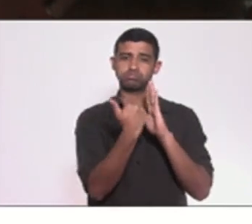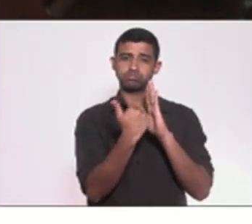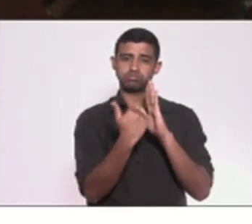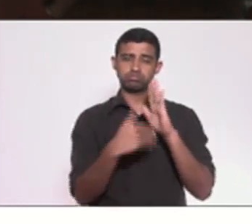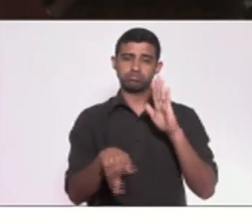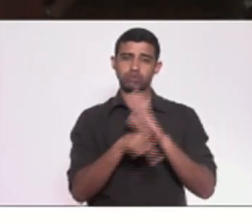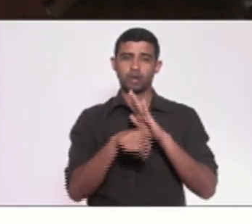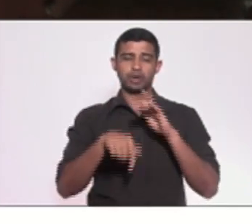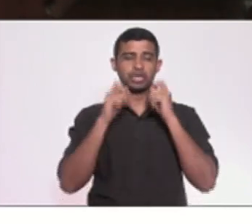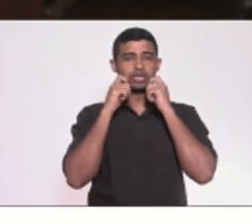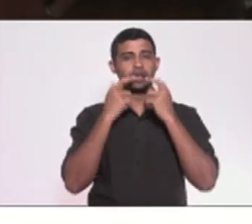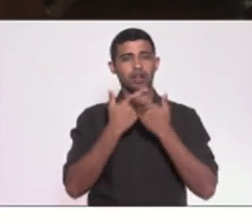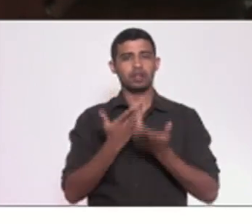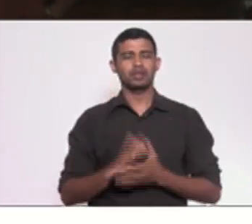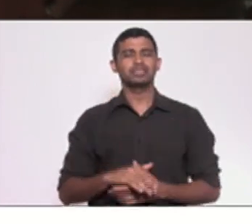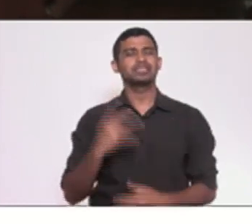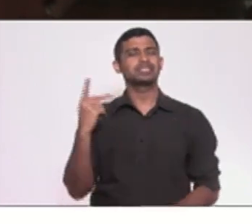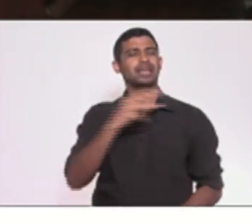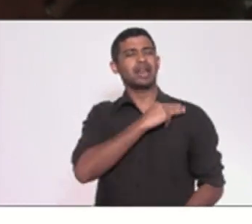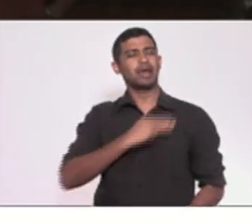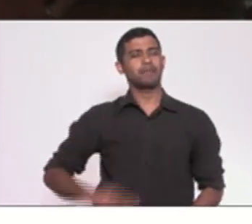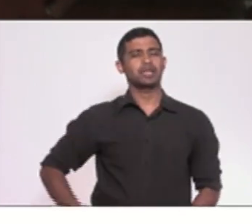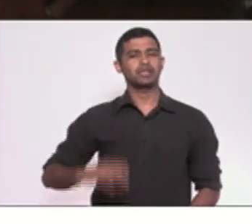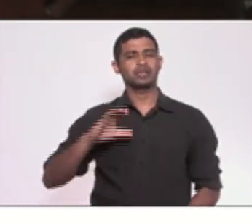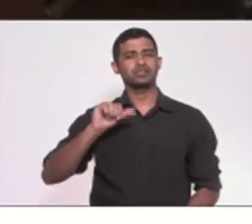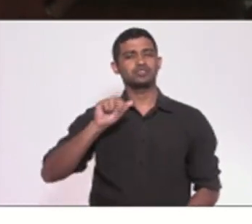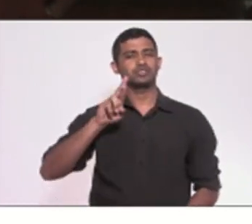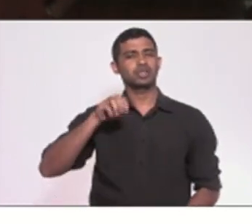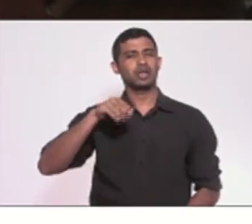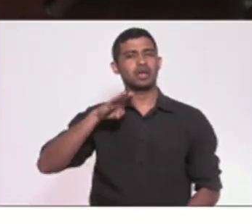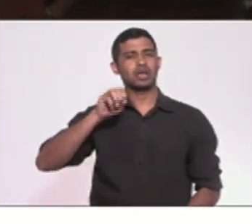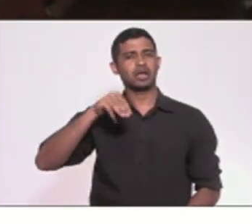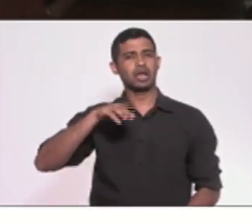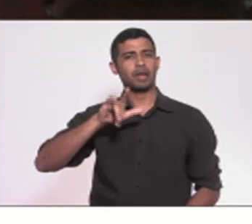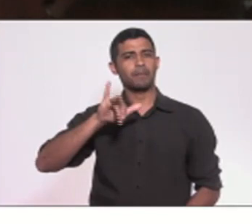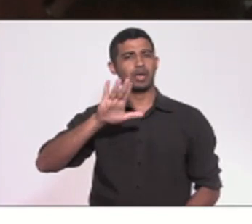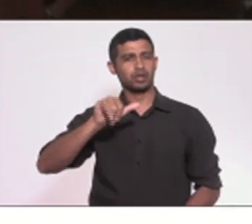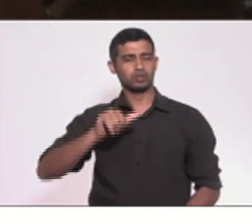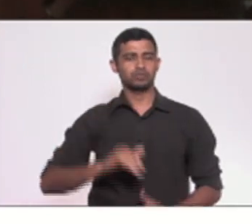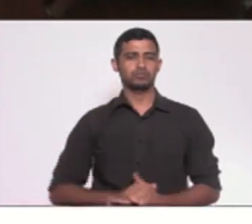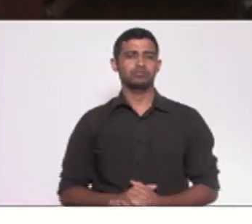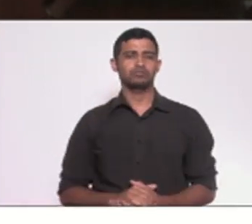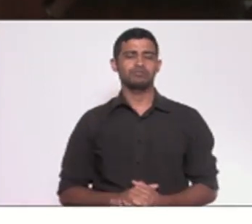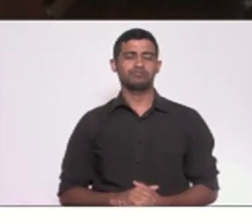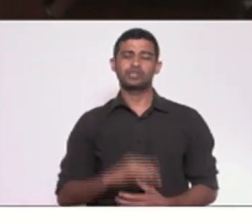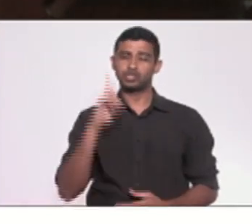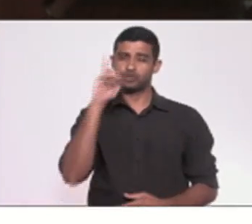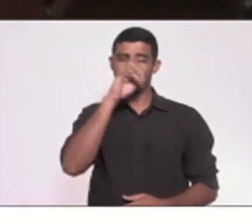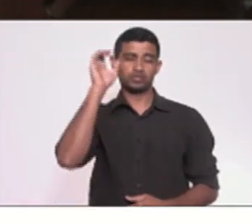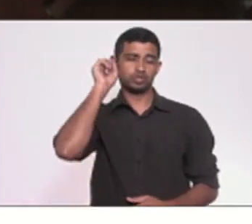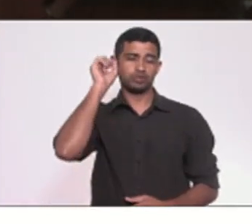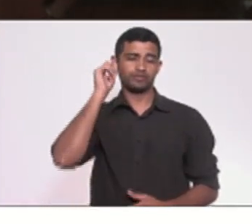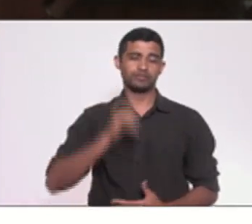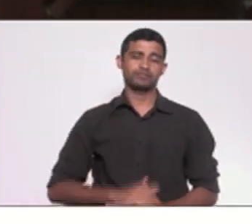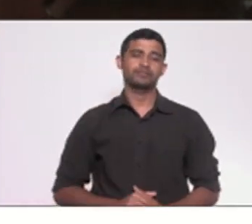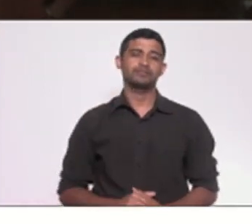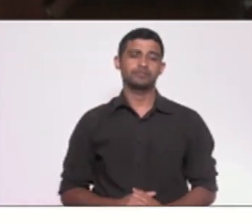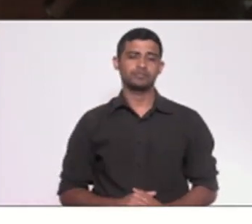pela eminente ministra Carmen Lúcia na decisão exarada nos autos da reclamação